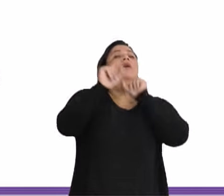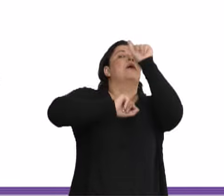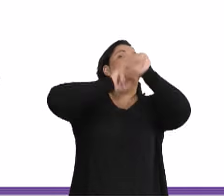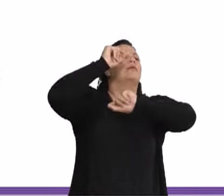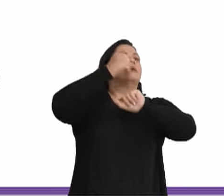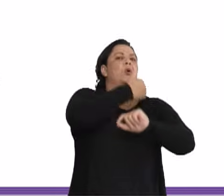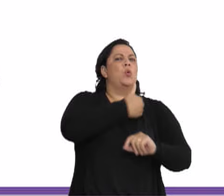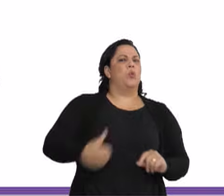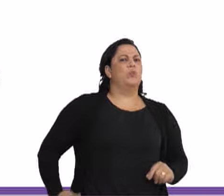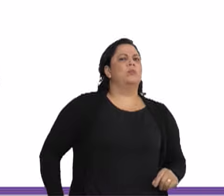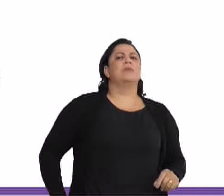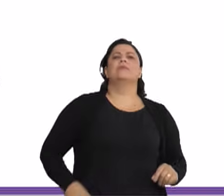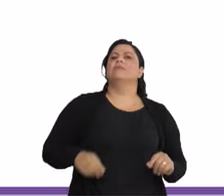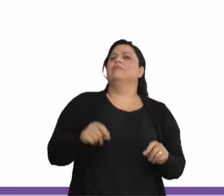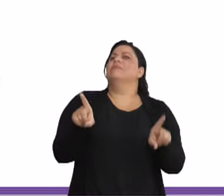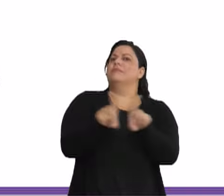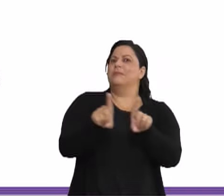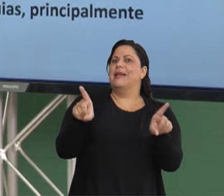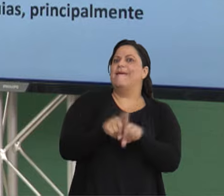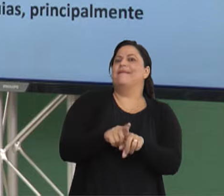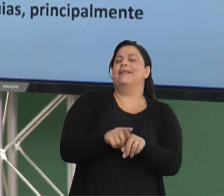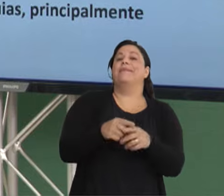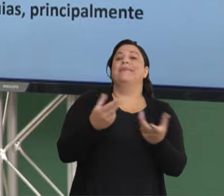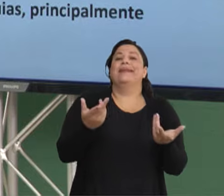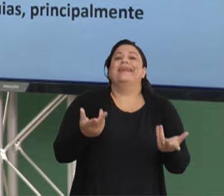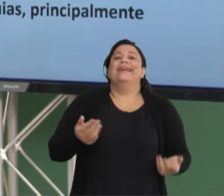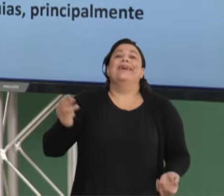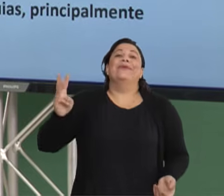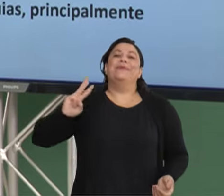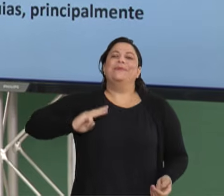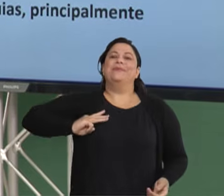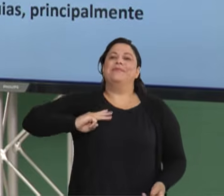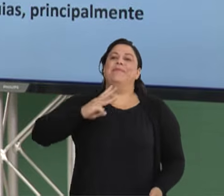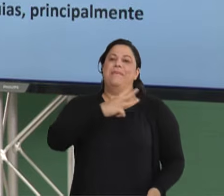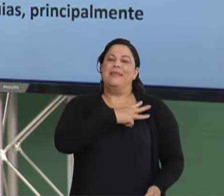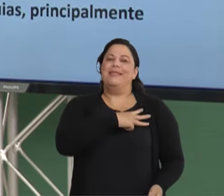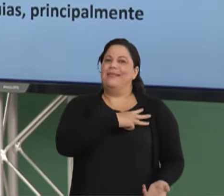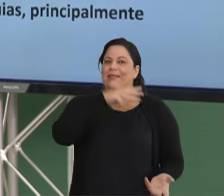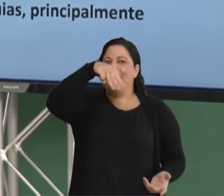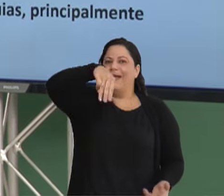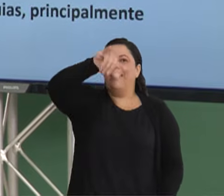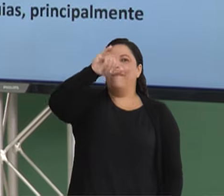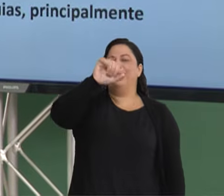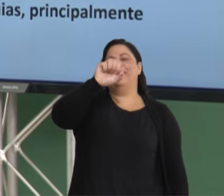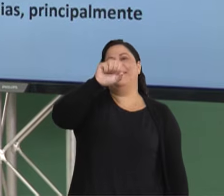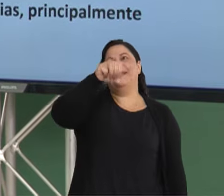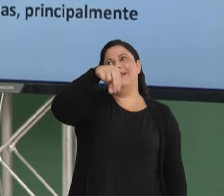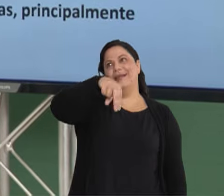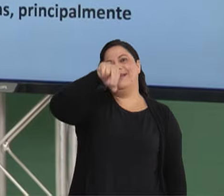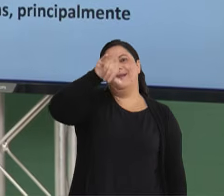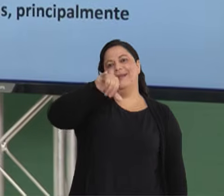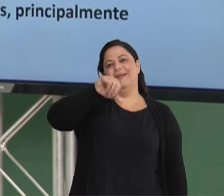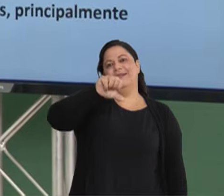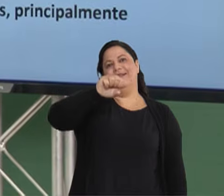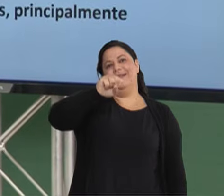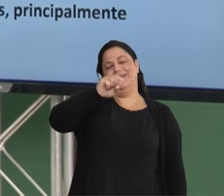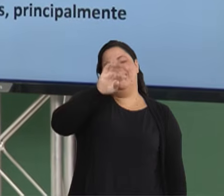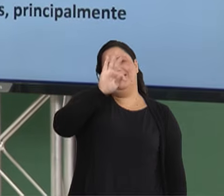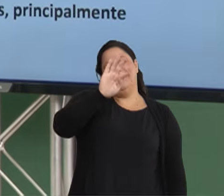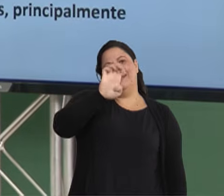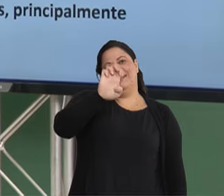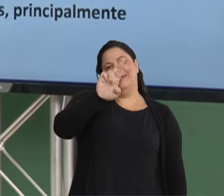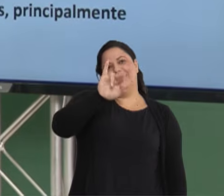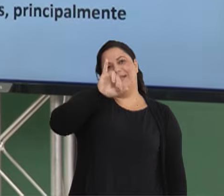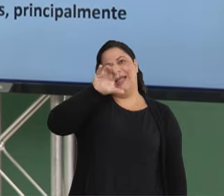alguns ministérios. Os dois principais, o Ministério do Trabalho. Repara, não havia ainda um Ministério do